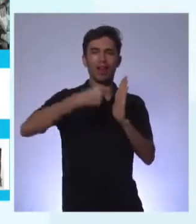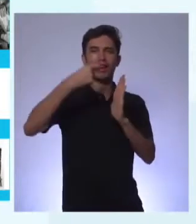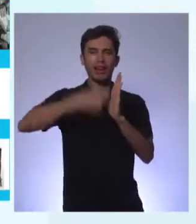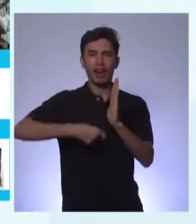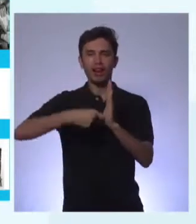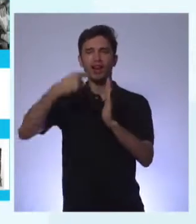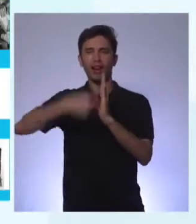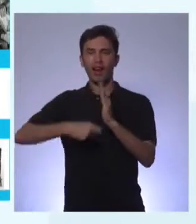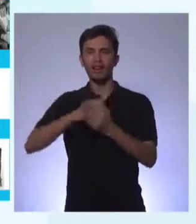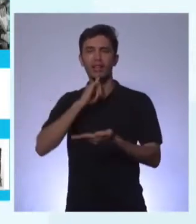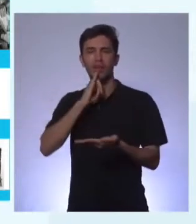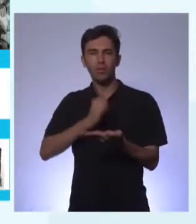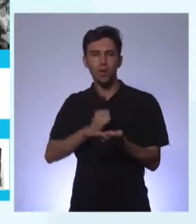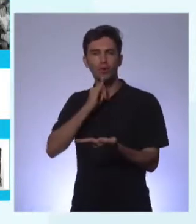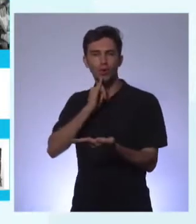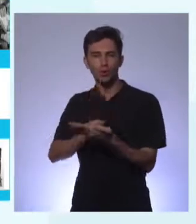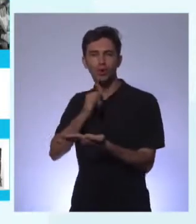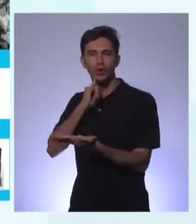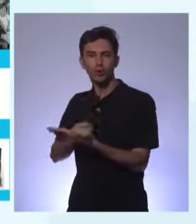de impostos